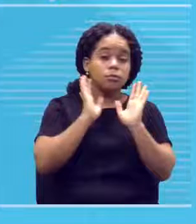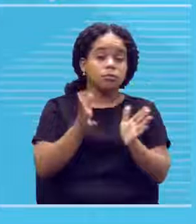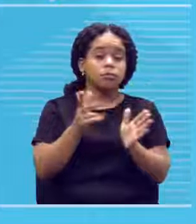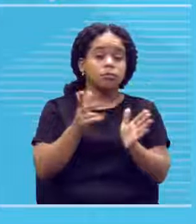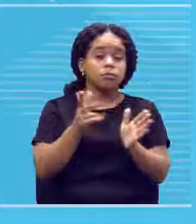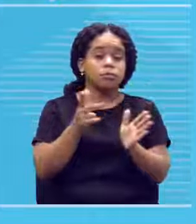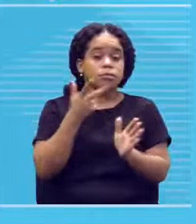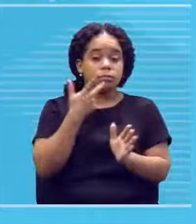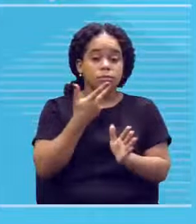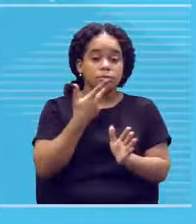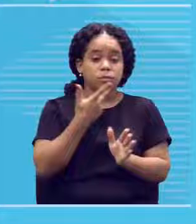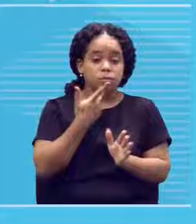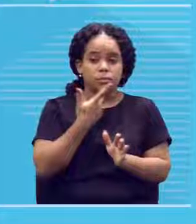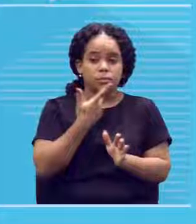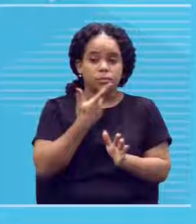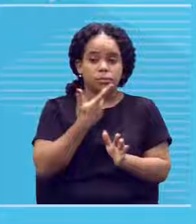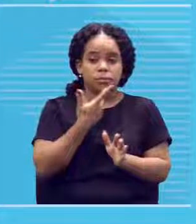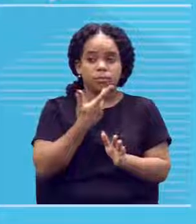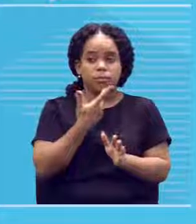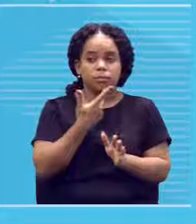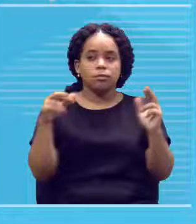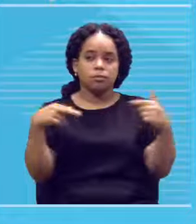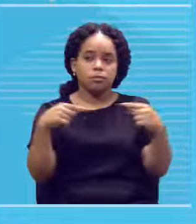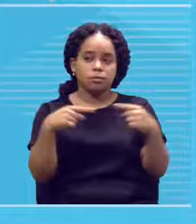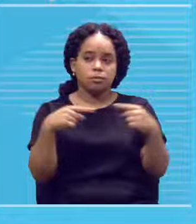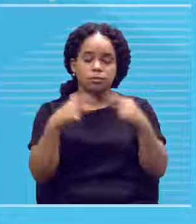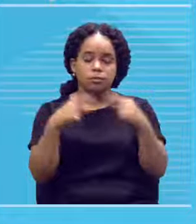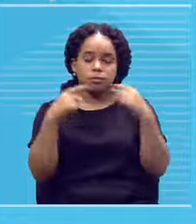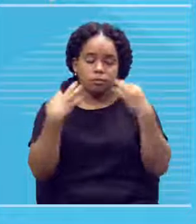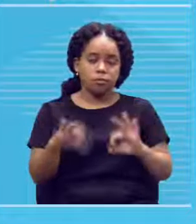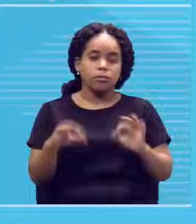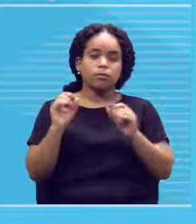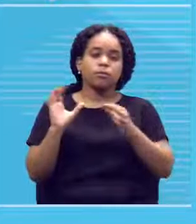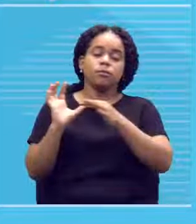é é é uma coesão referencial